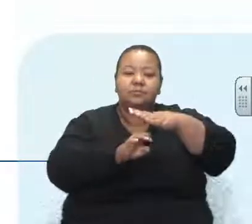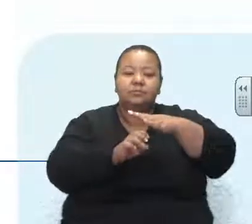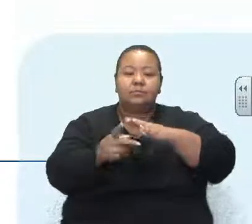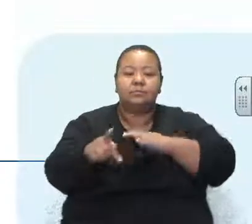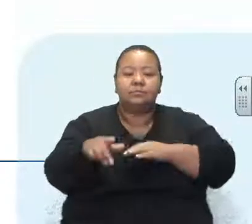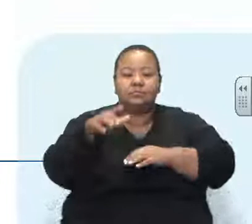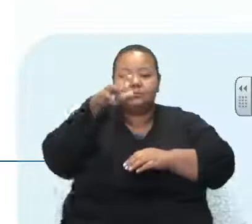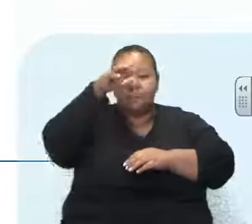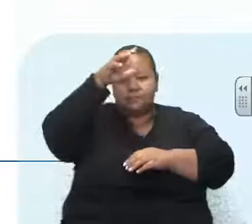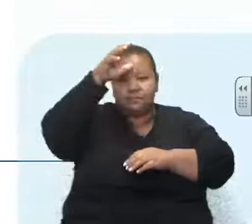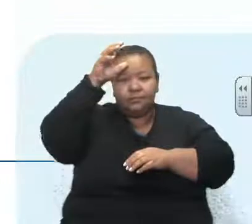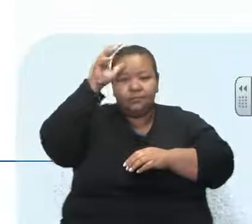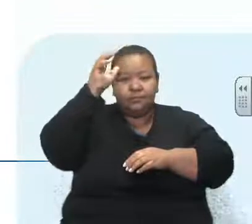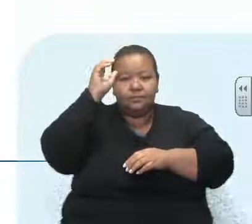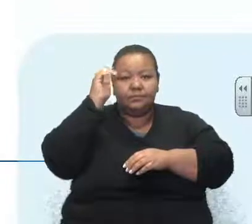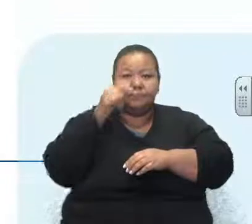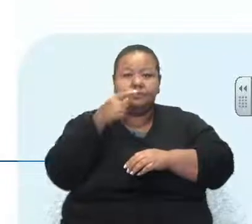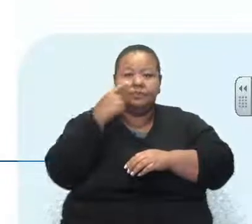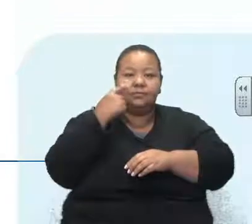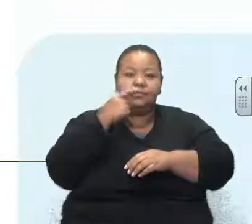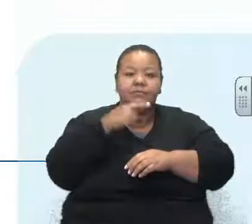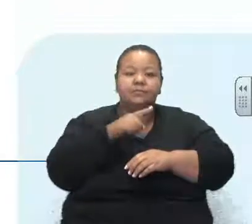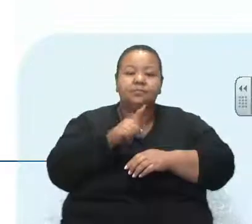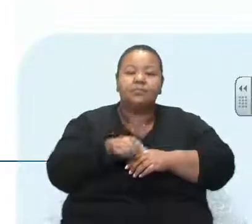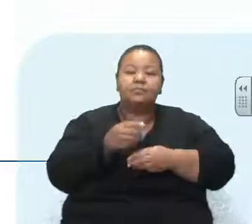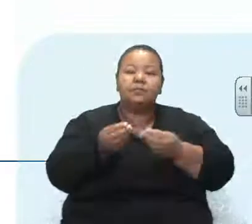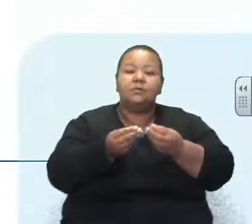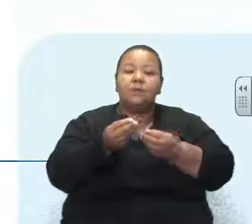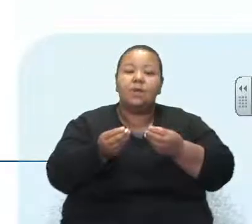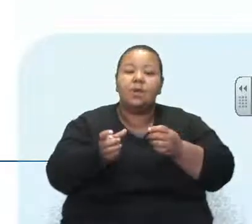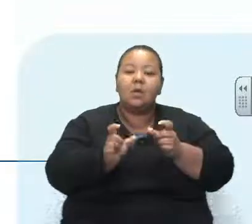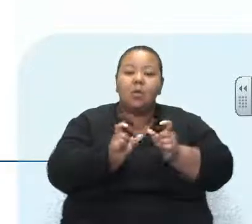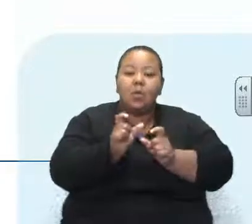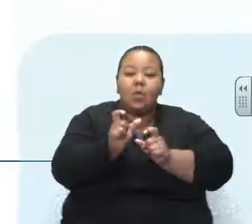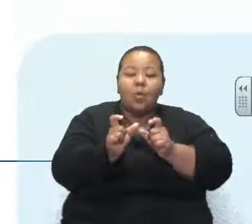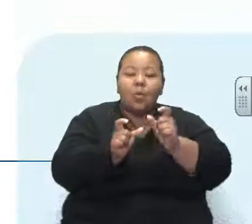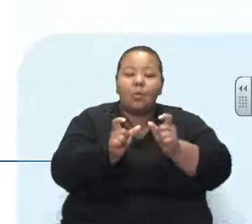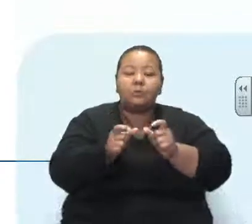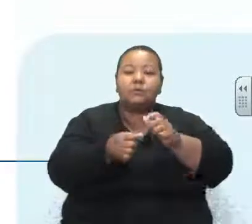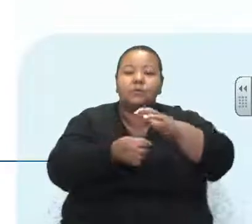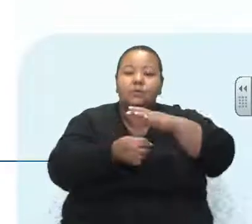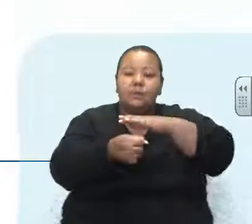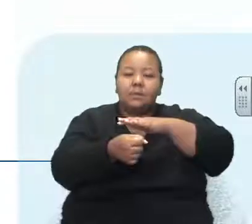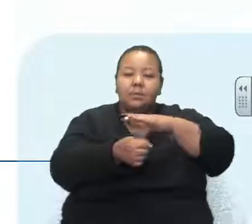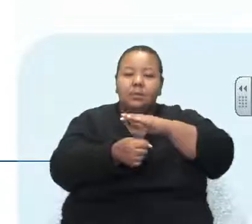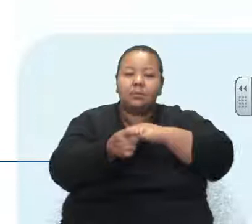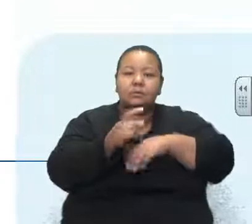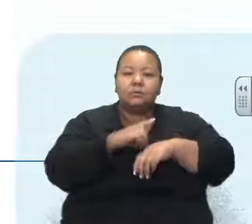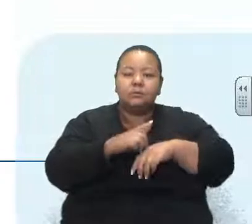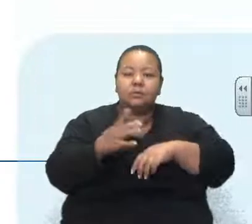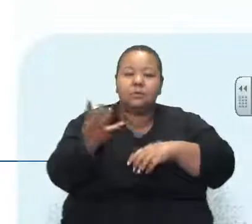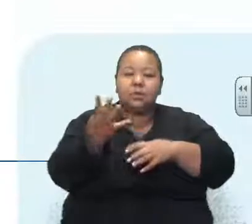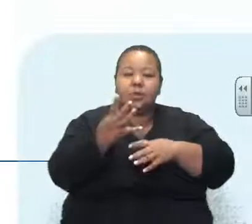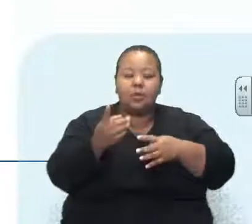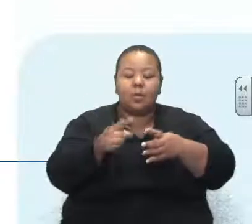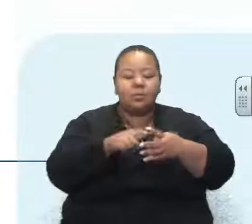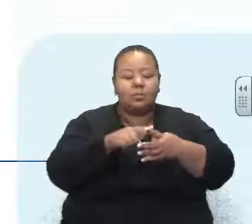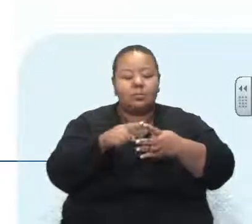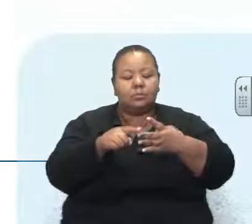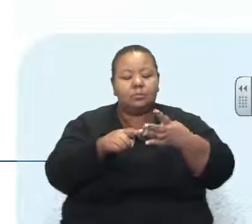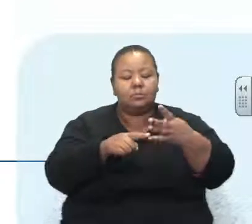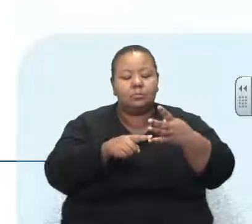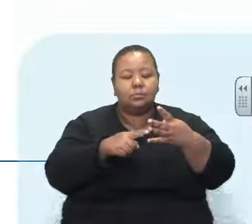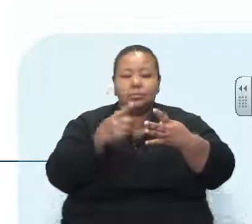Meu composto, partindo daí, eu vou analisar o quê? Meu composto mercadológico. Meu composto mercadológico, eu tenho meus 4 praça,